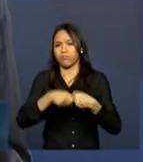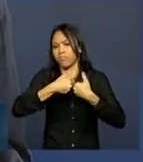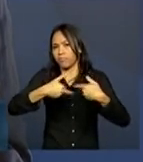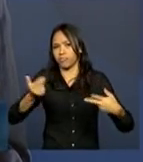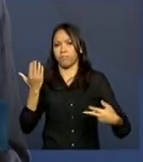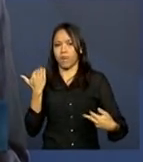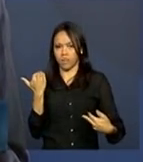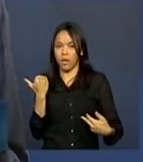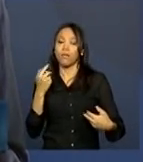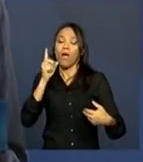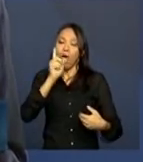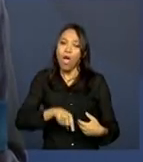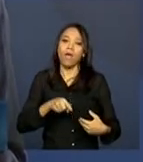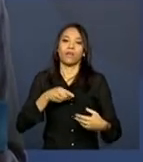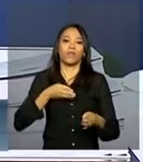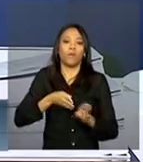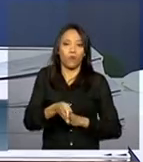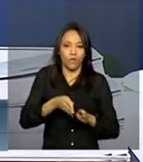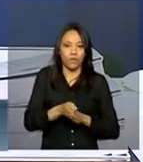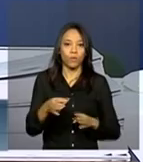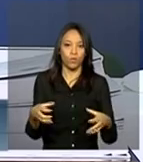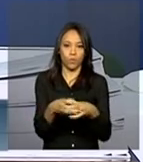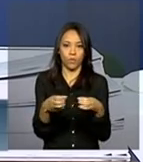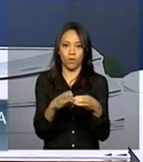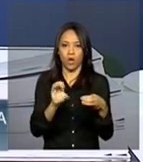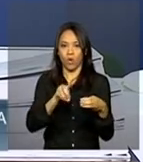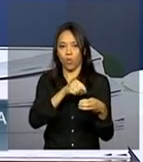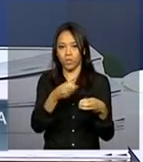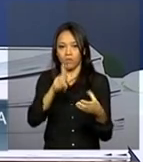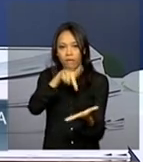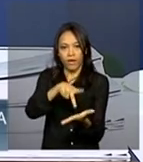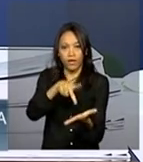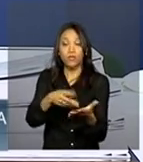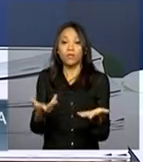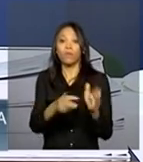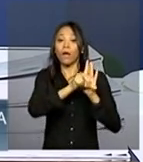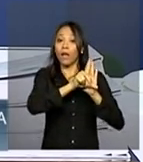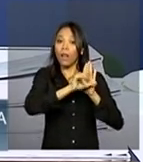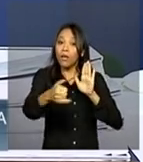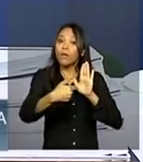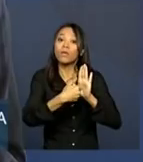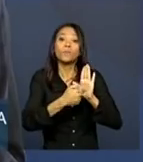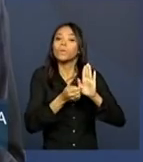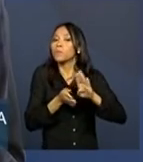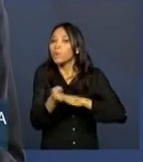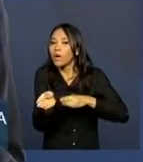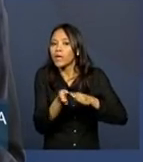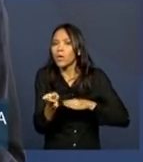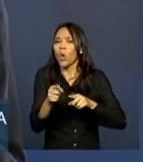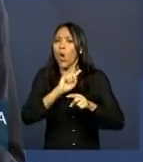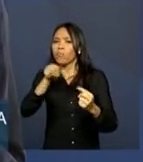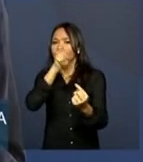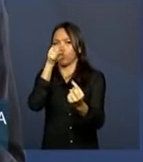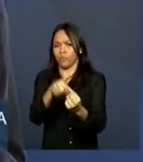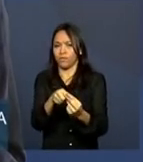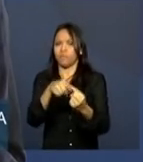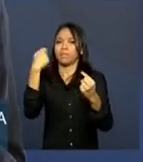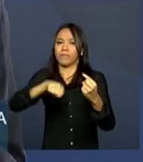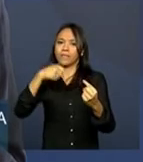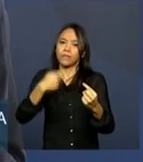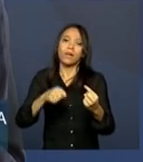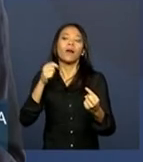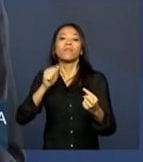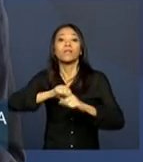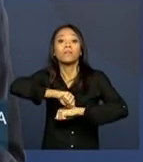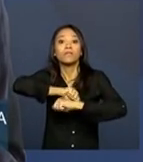atividade da comissão nacional da verdade a lei definiu para a comissão objetivos específicos a serem atendidos na